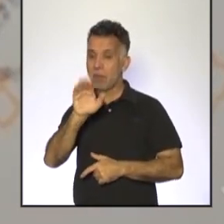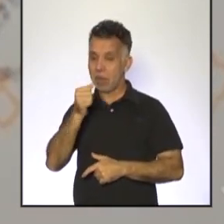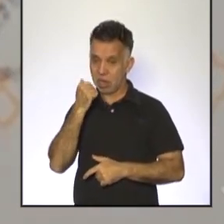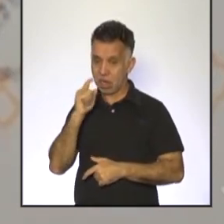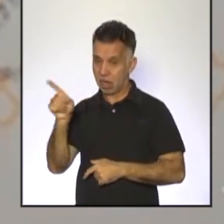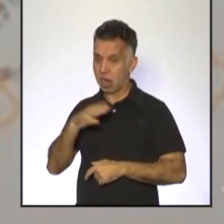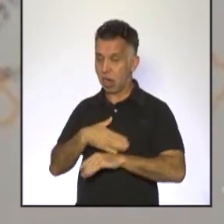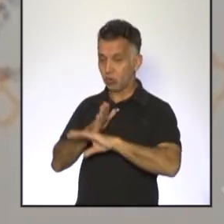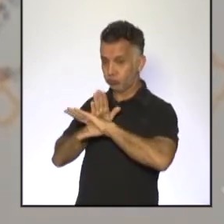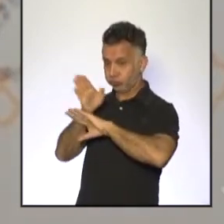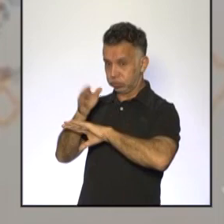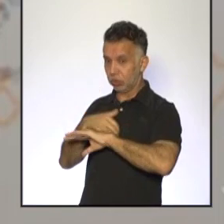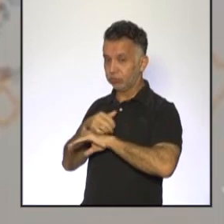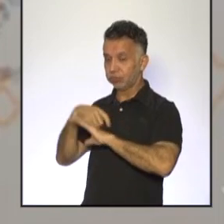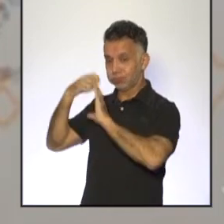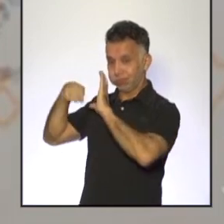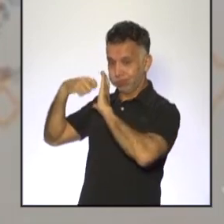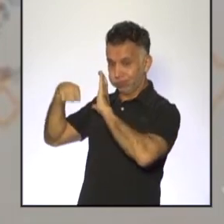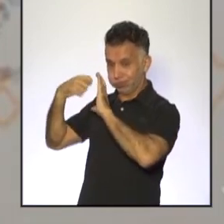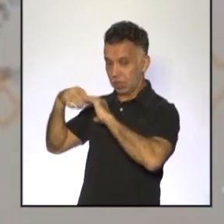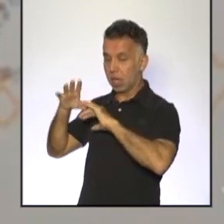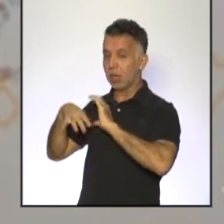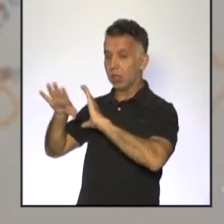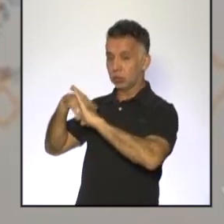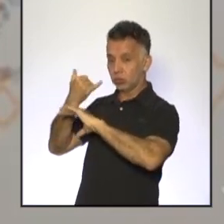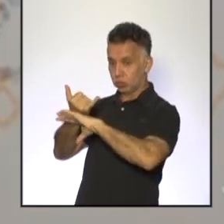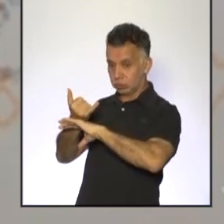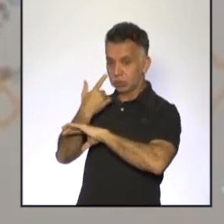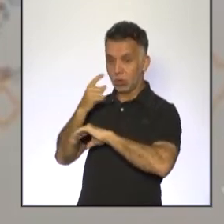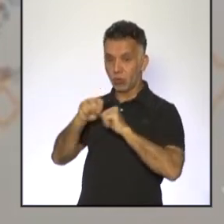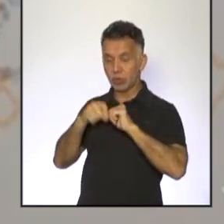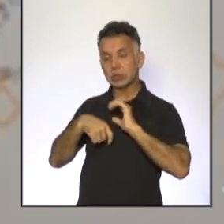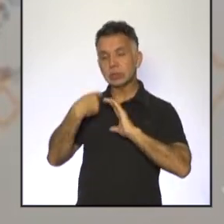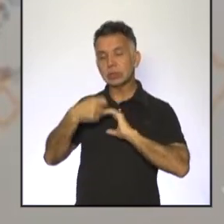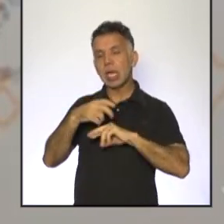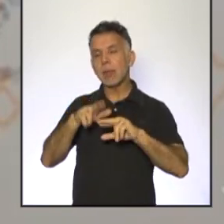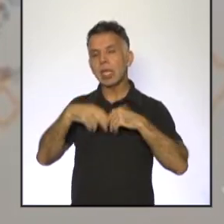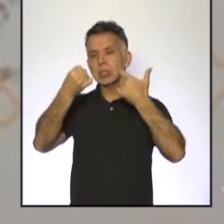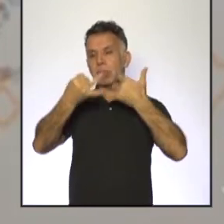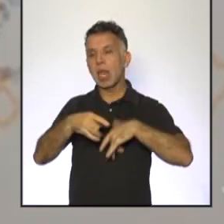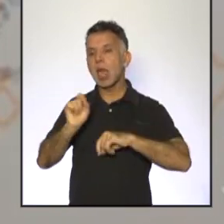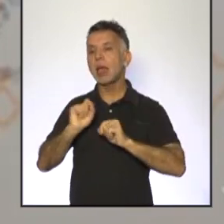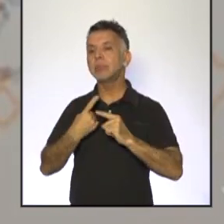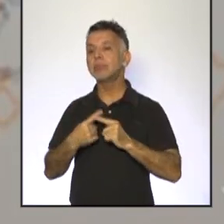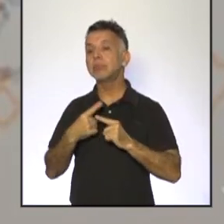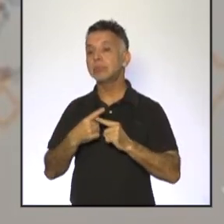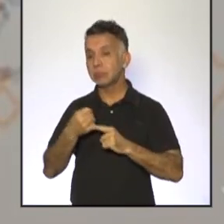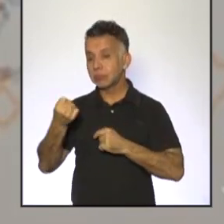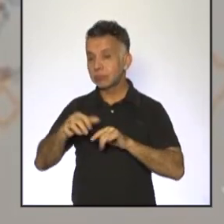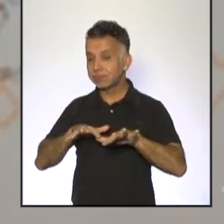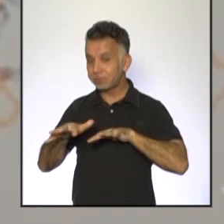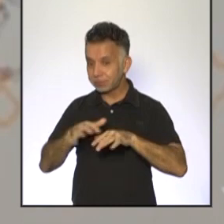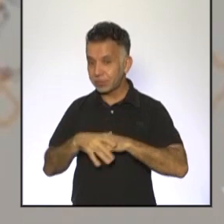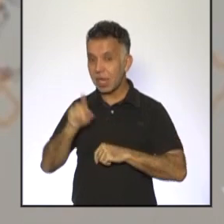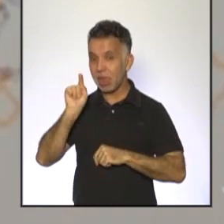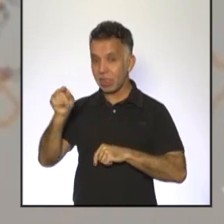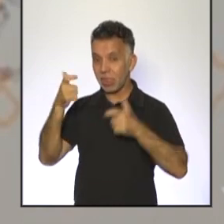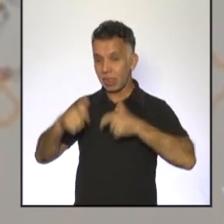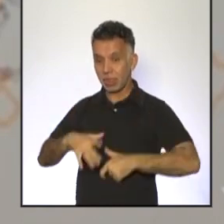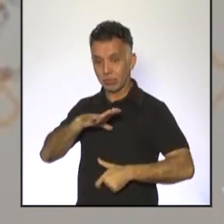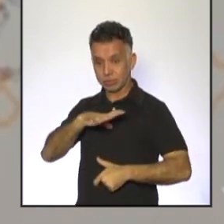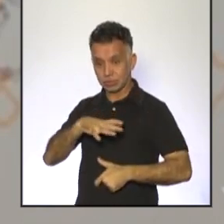lá em Caraíba produzir conteúdo para o canal do YouTube, para o Terra Negra, para explicar isso. Nesse